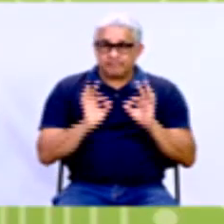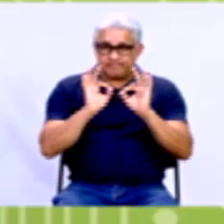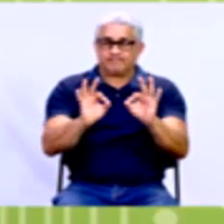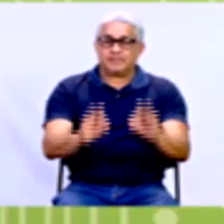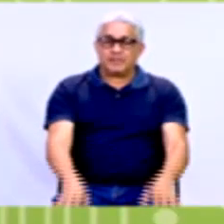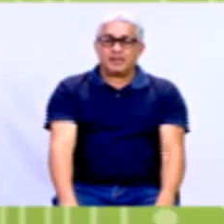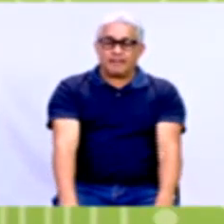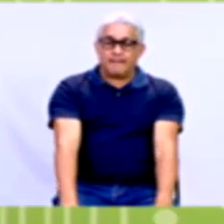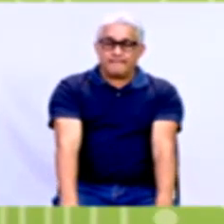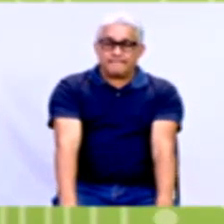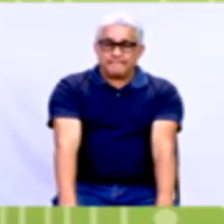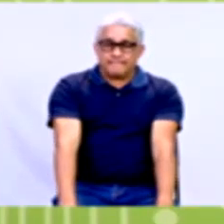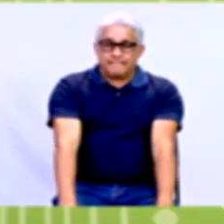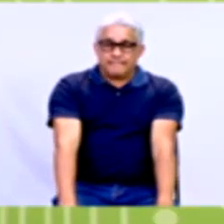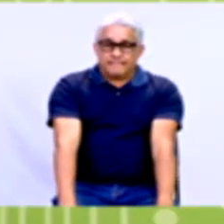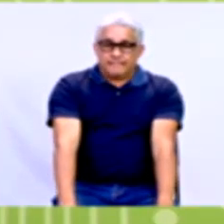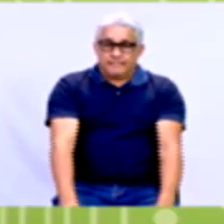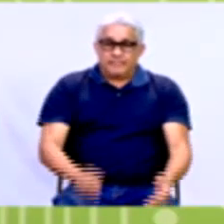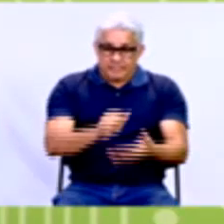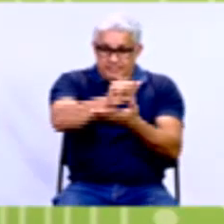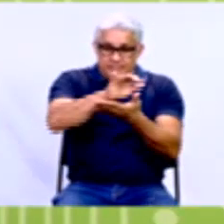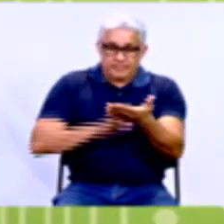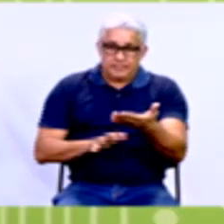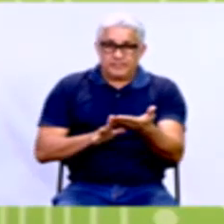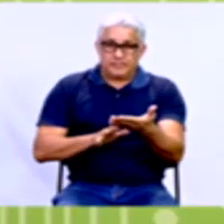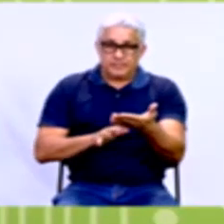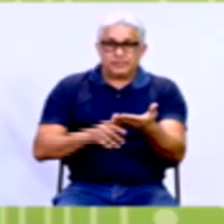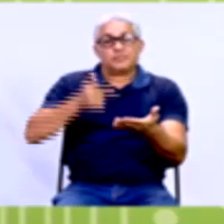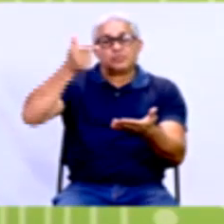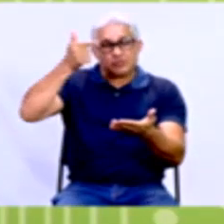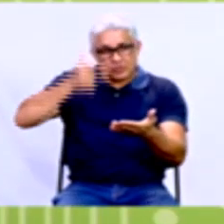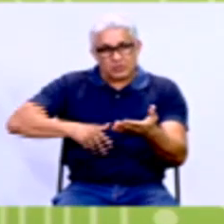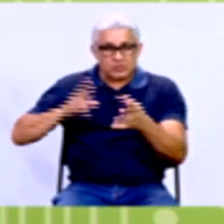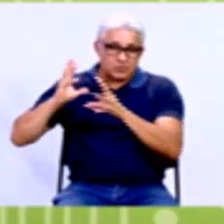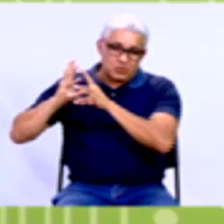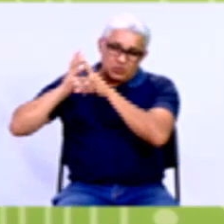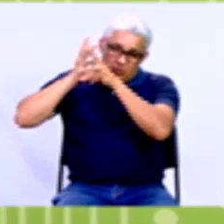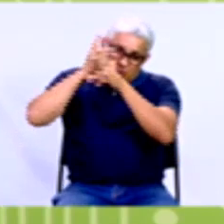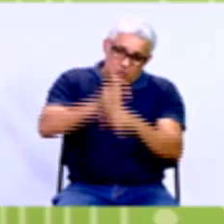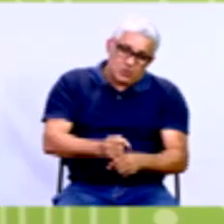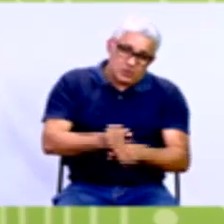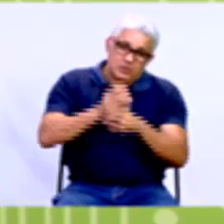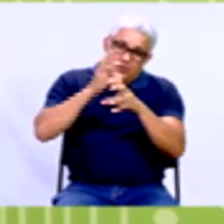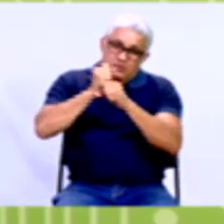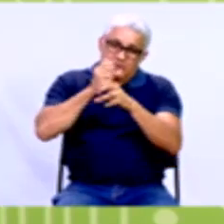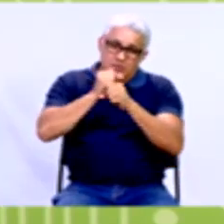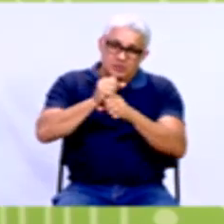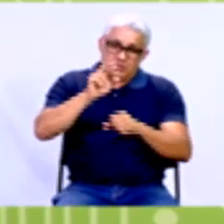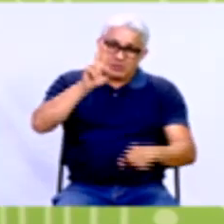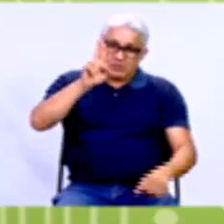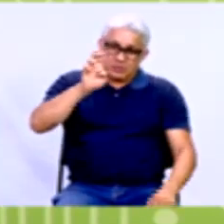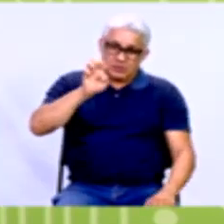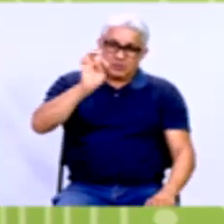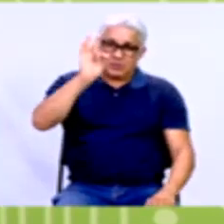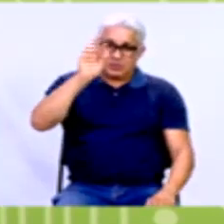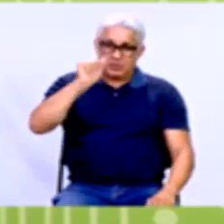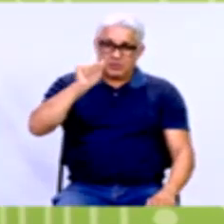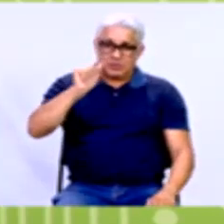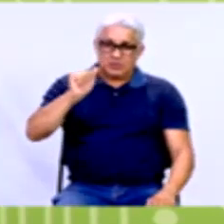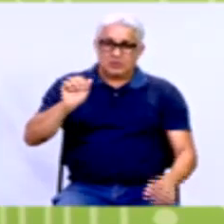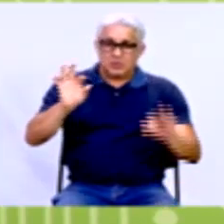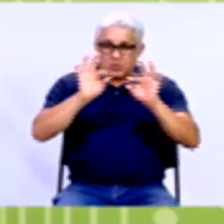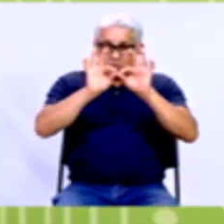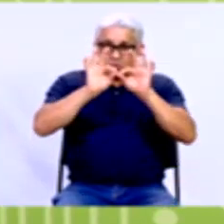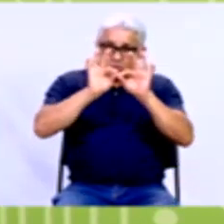pessoal. Durante as nossas atividades, a gente vai rever novamente o cálculo da reta, né, para vocês deixarem